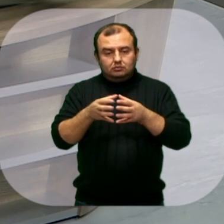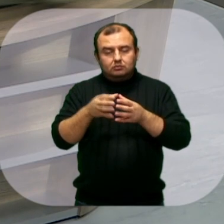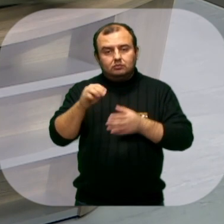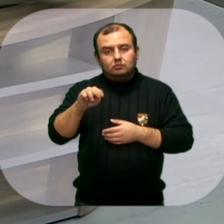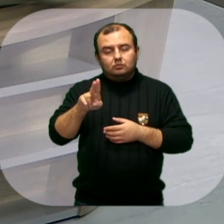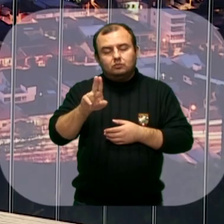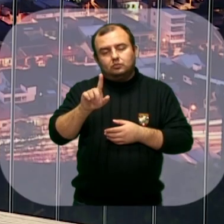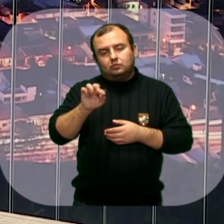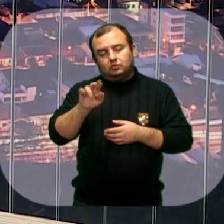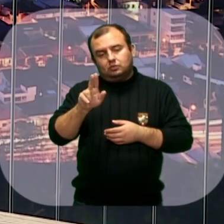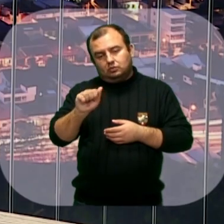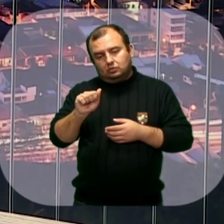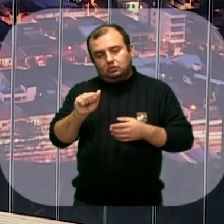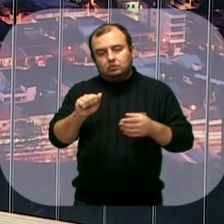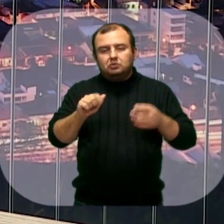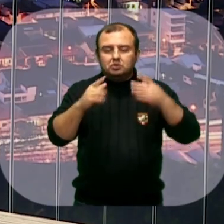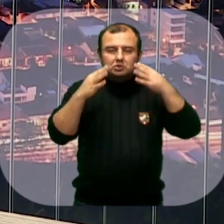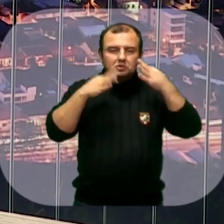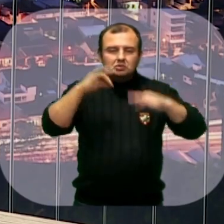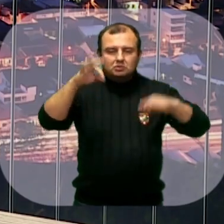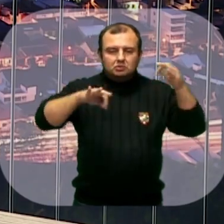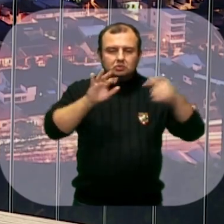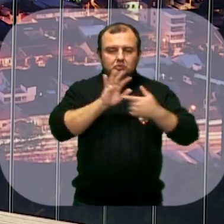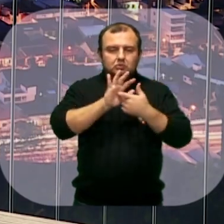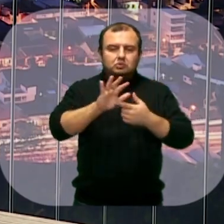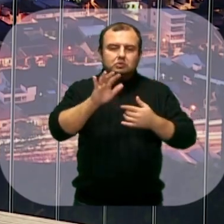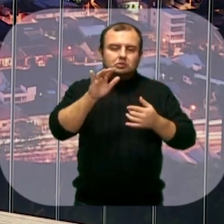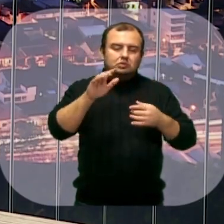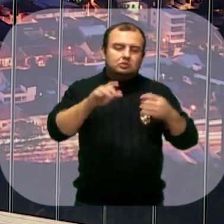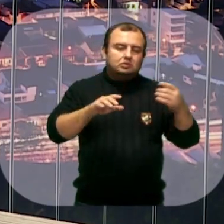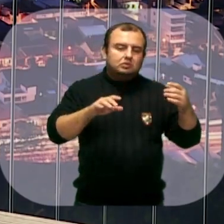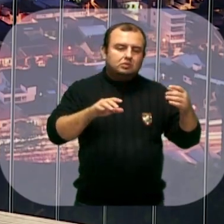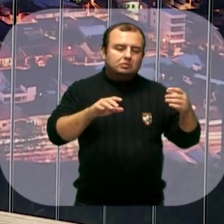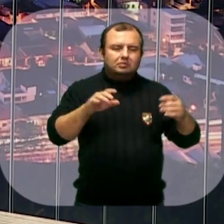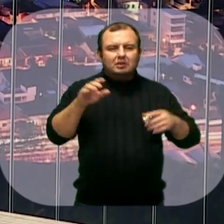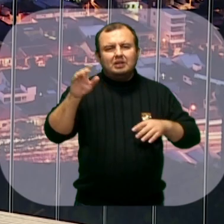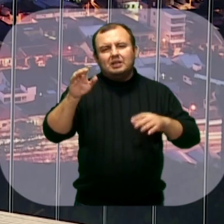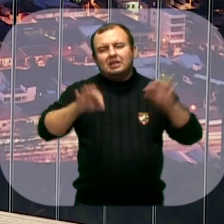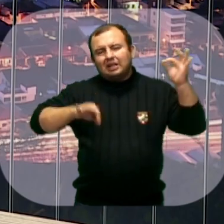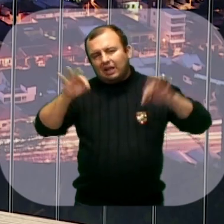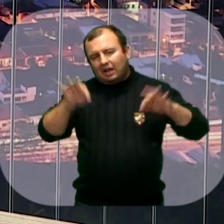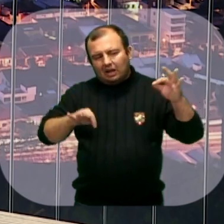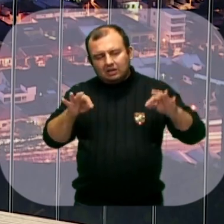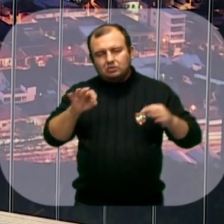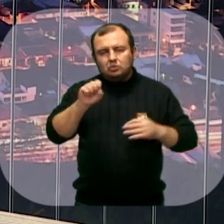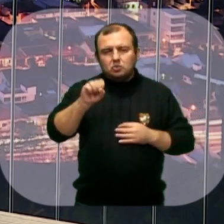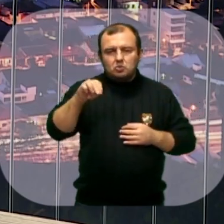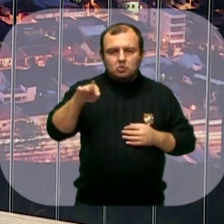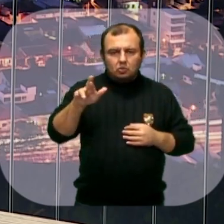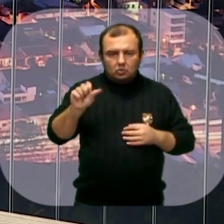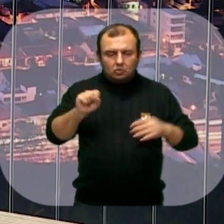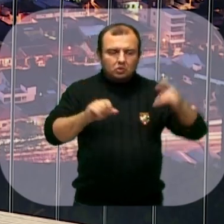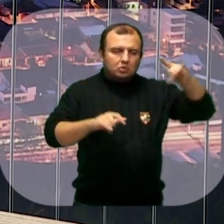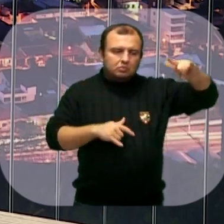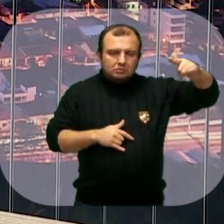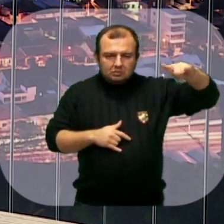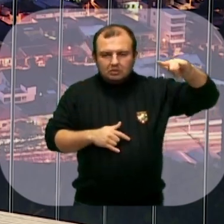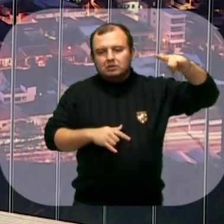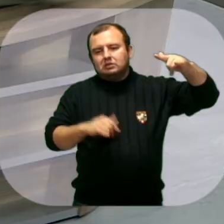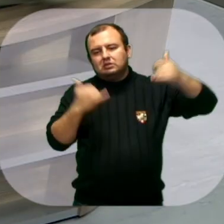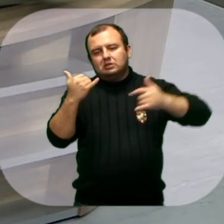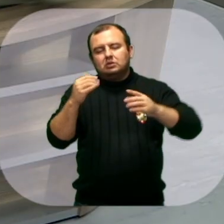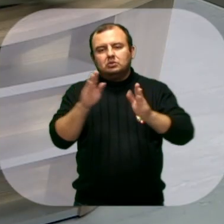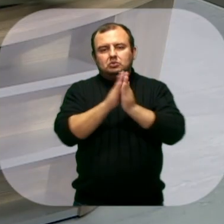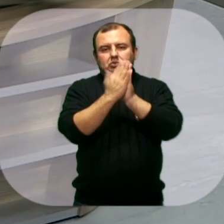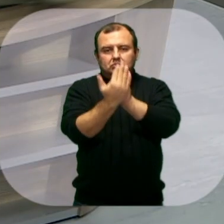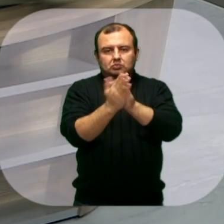eles têm um espetáculo chamado, que é meio teatro de sombras, meio teatro de manipulação de